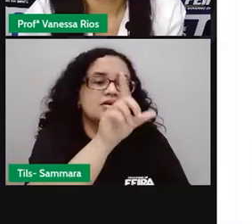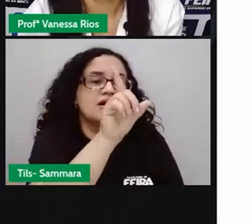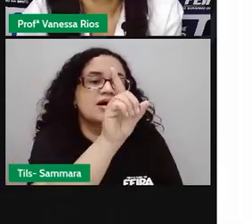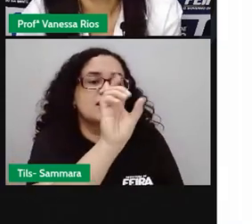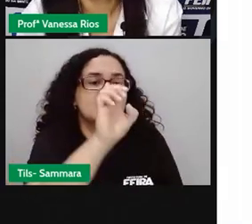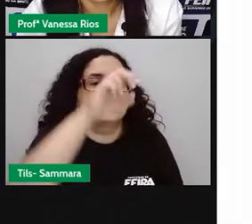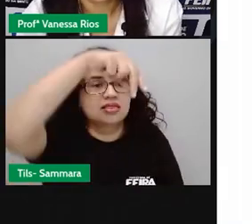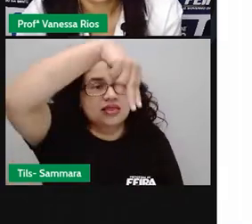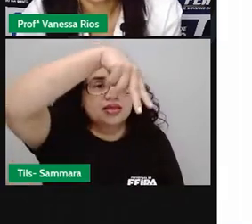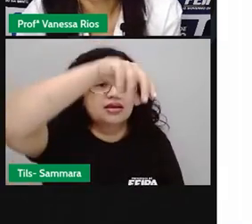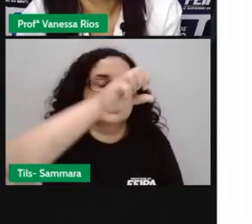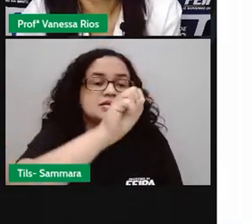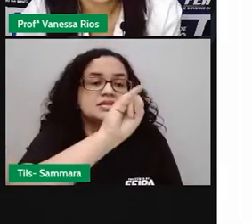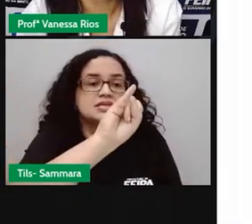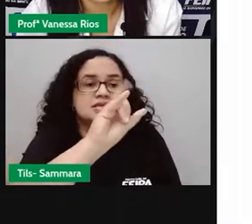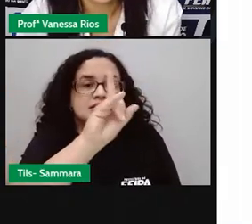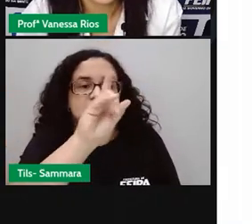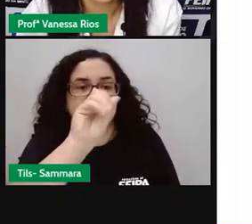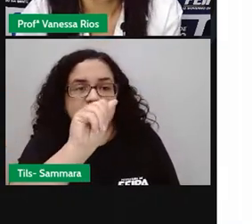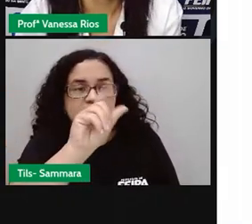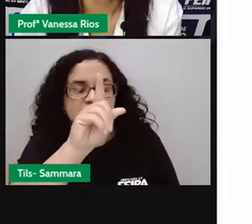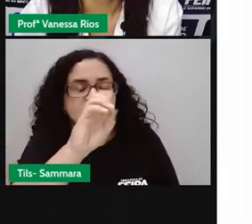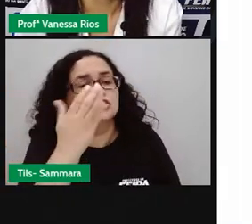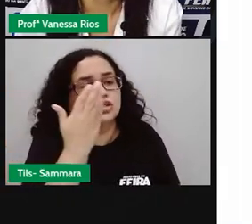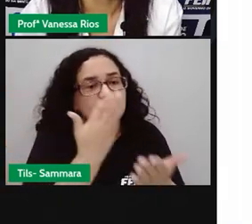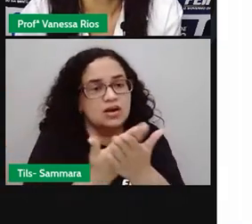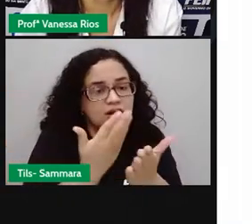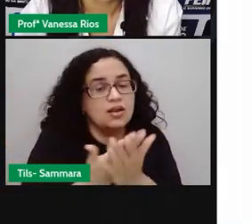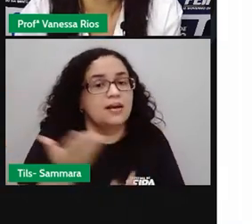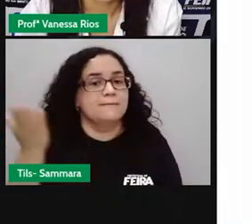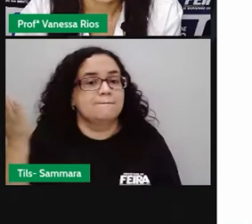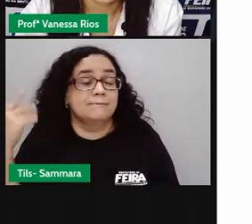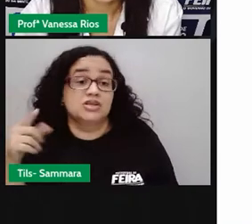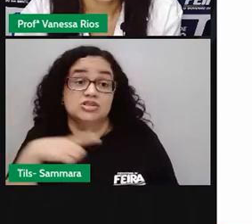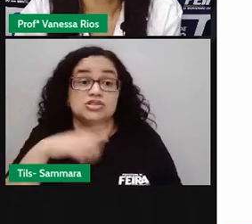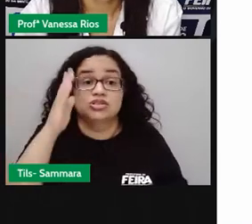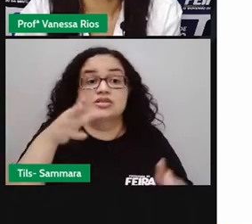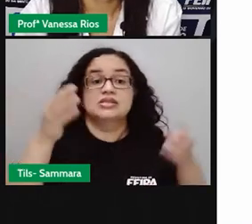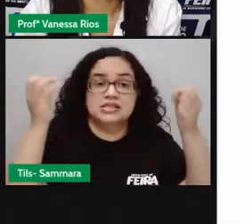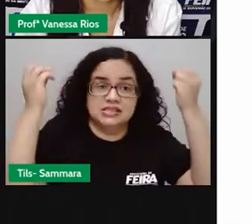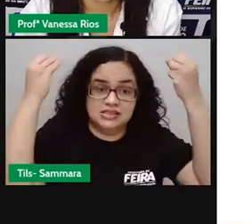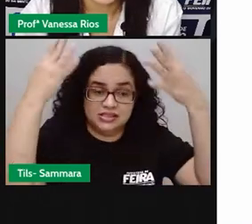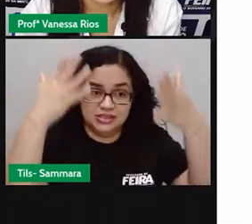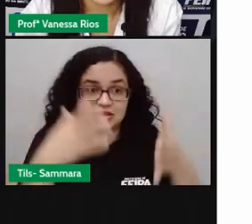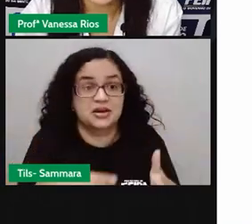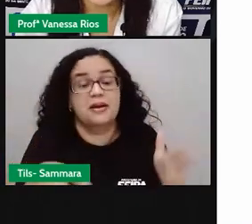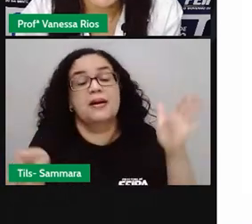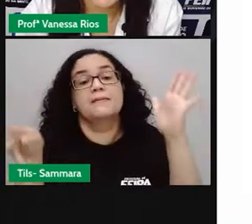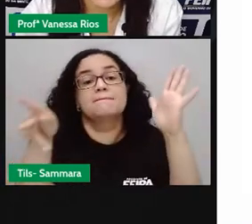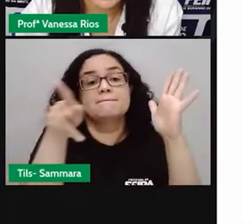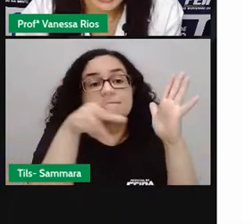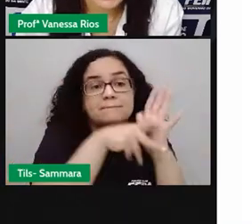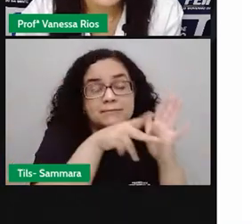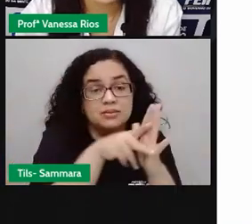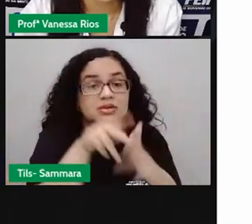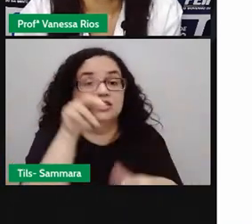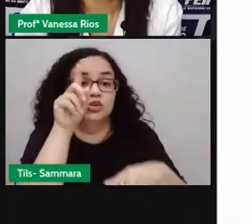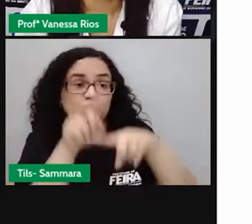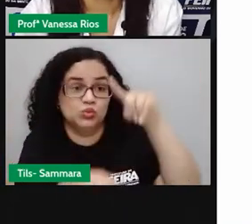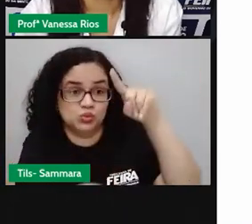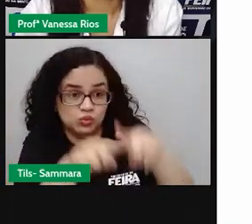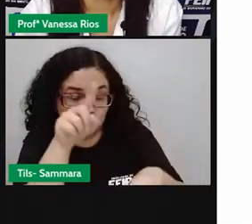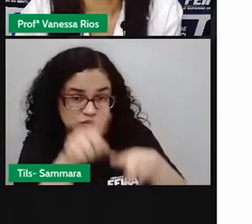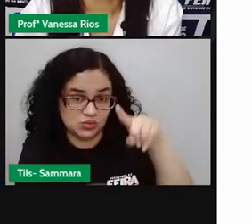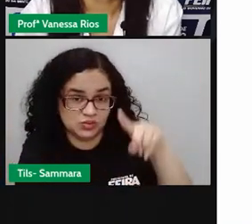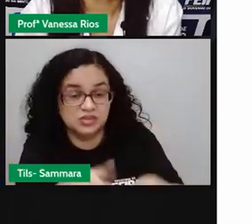A gente já vem aí em algumas aulas, né? A Pró já explicou sobre as propriedades dos materiais e